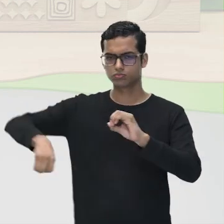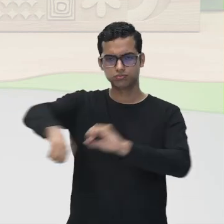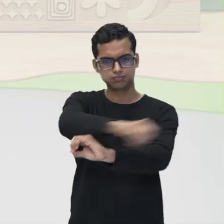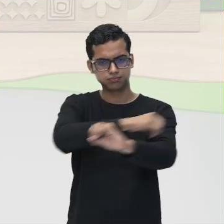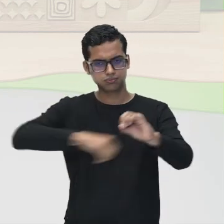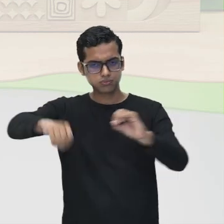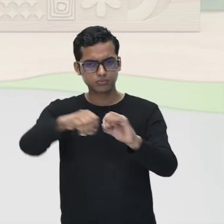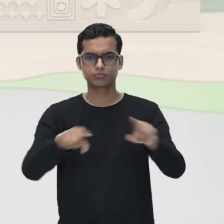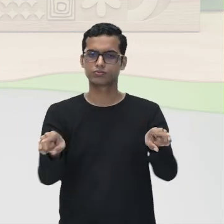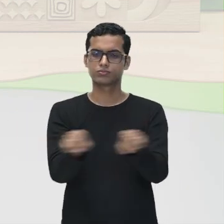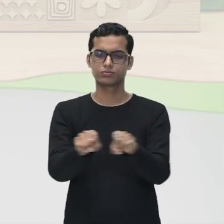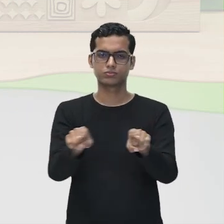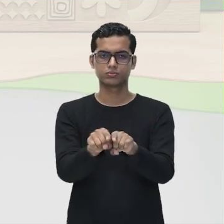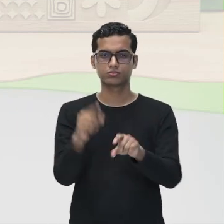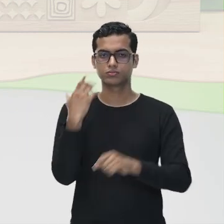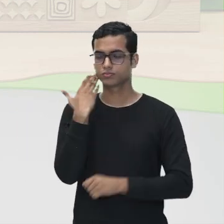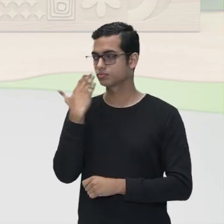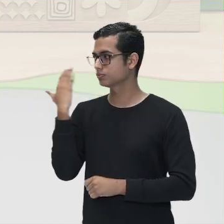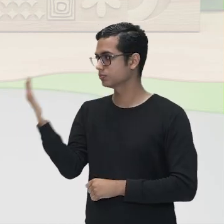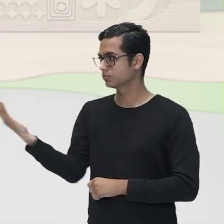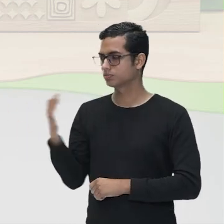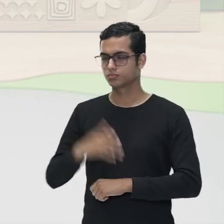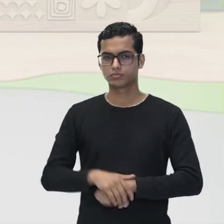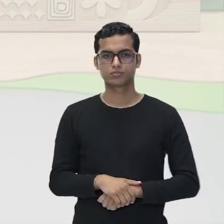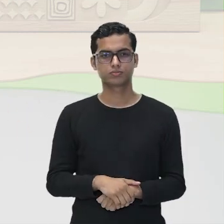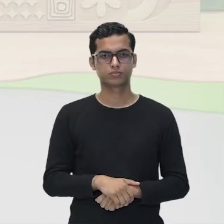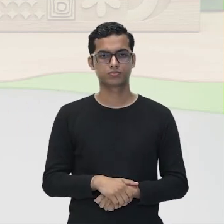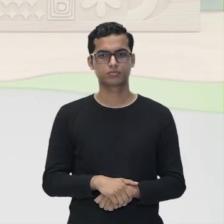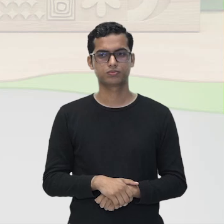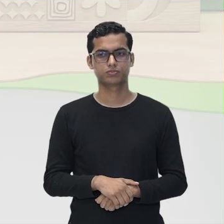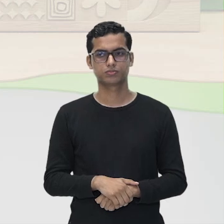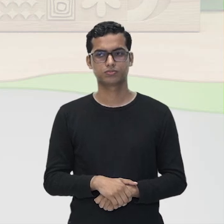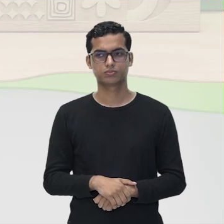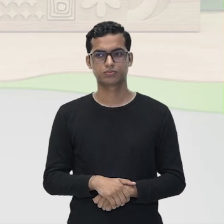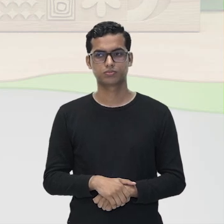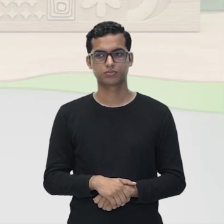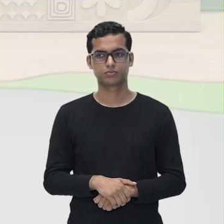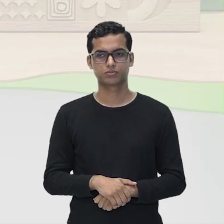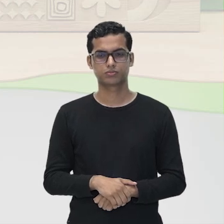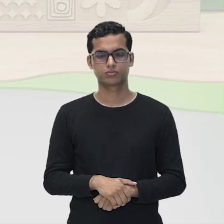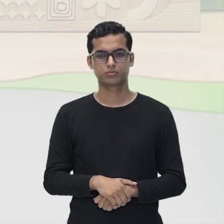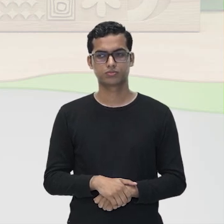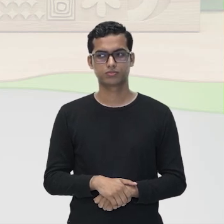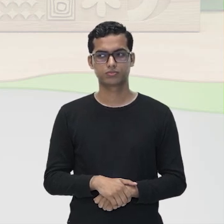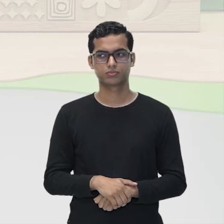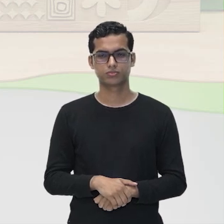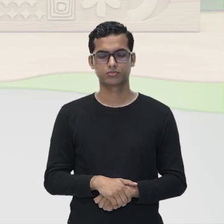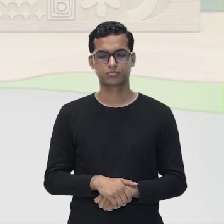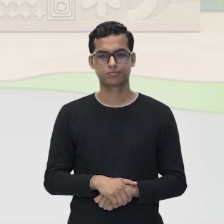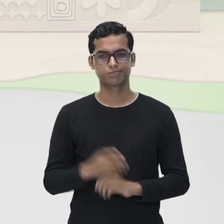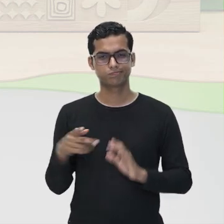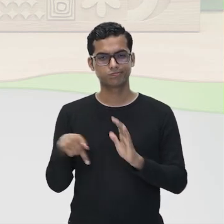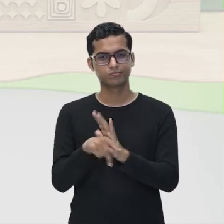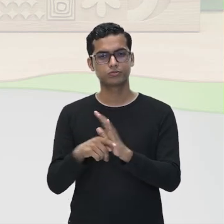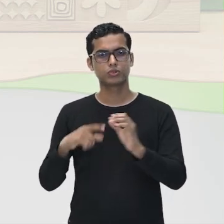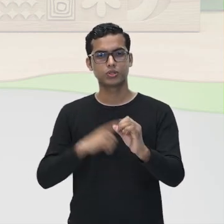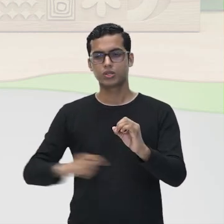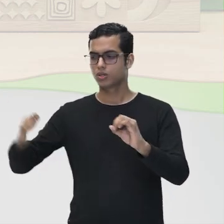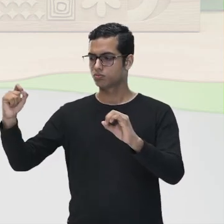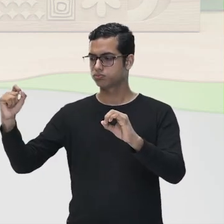ficar em torno do Sol, faz com que esses raios solares cheguem de